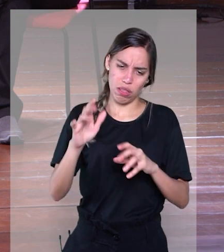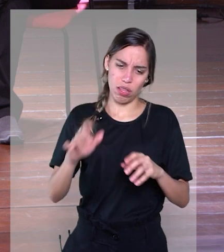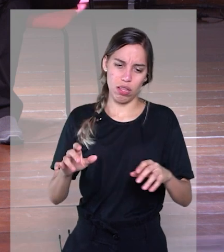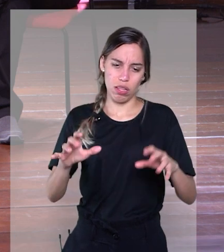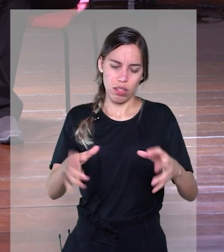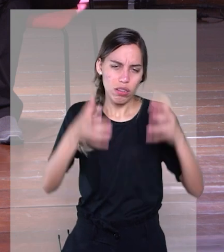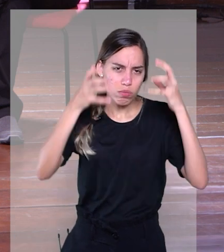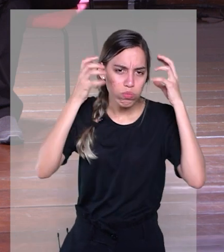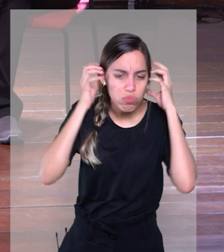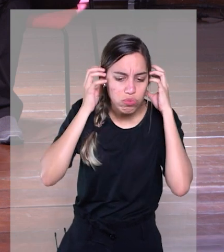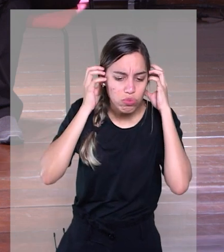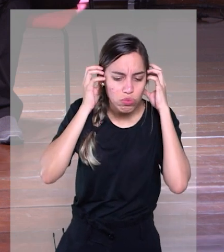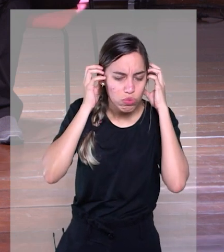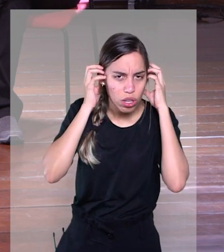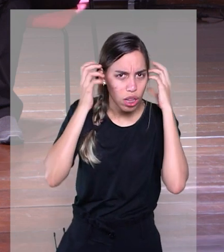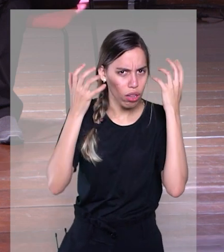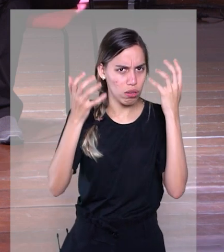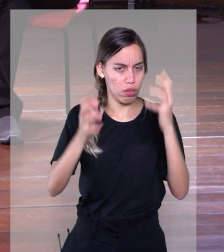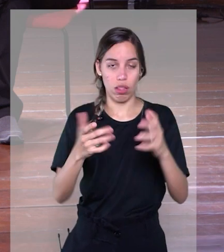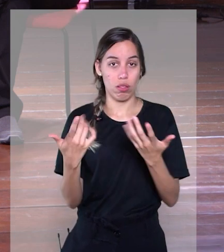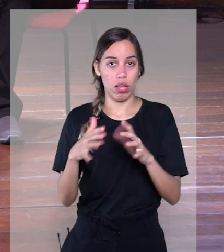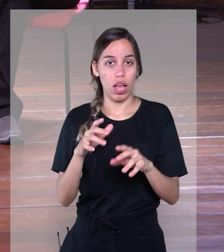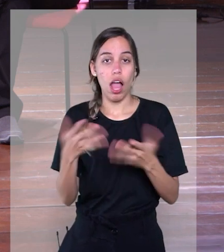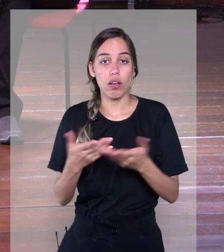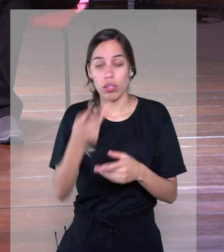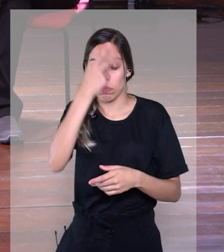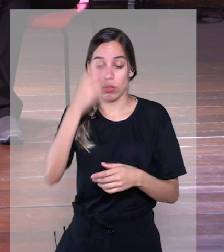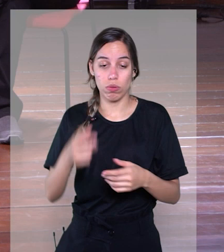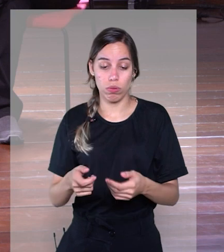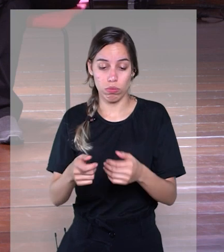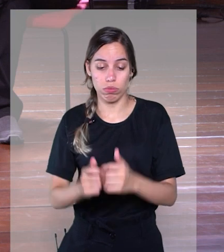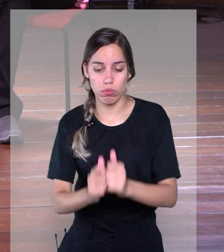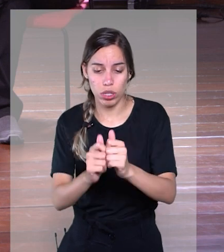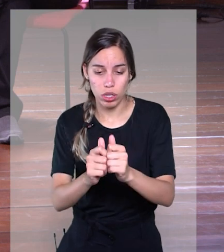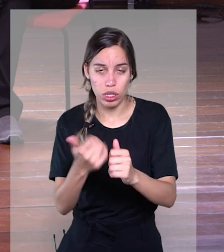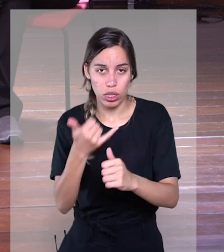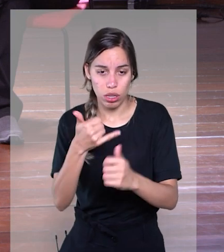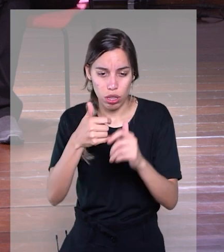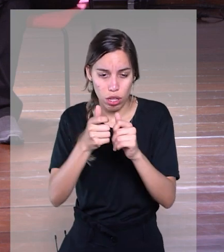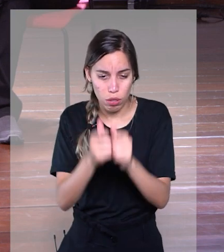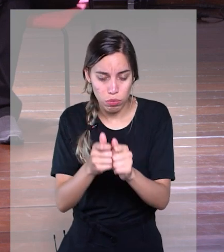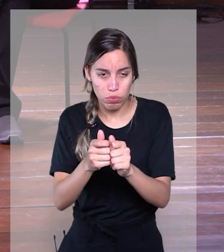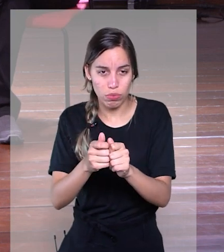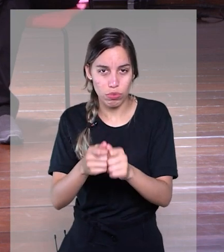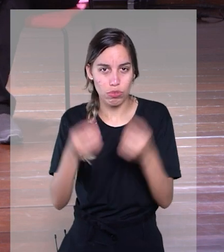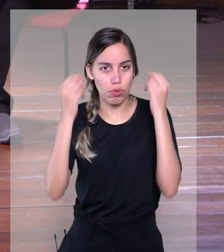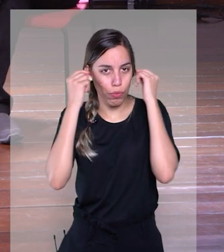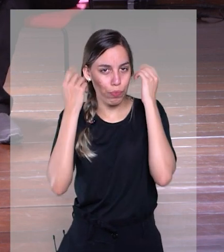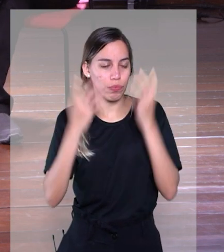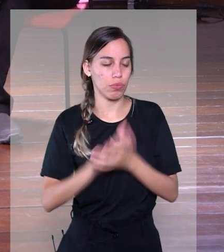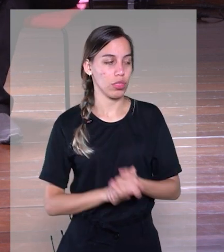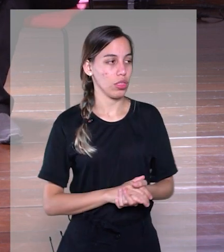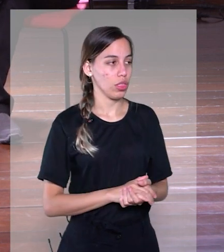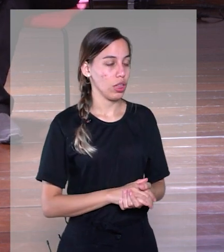né? Tem o trecho que também encontrei, que o Drummond falou de fotografia, que eu trouxe aqui, que diz o seguinte: mas